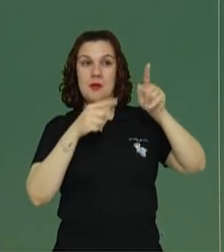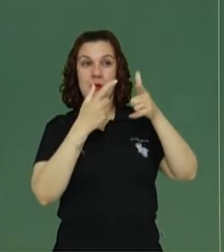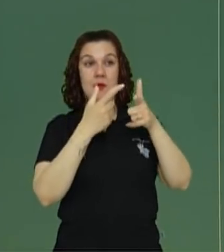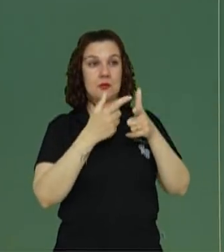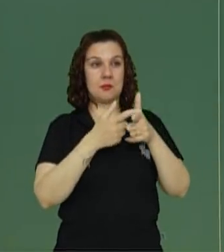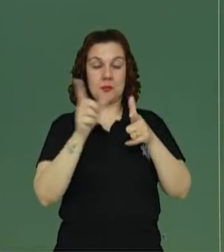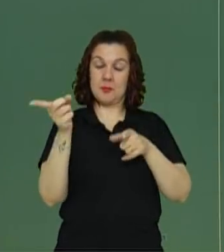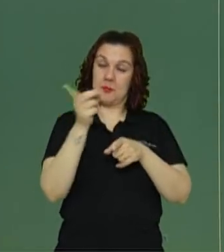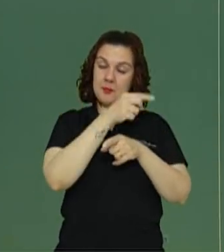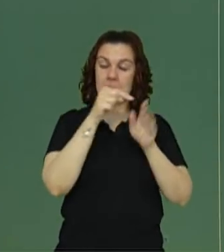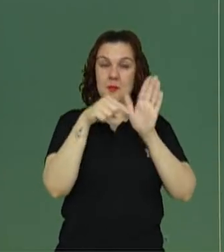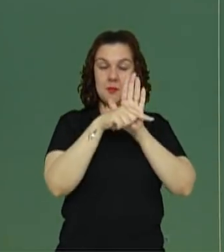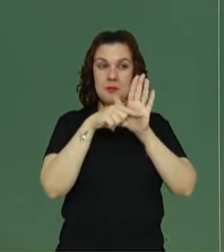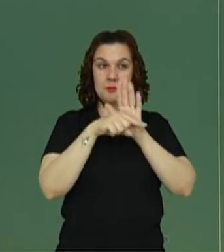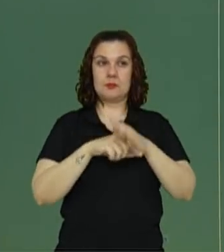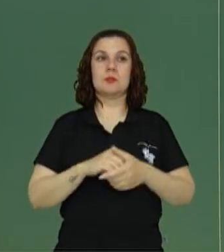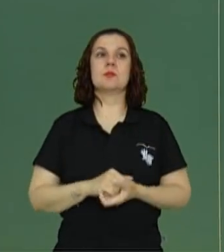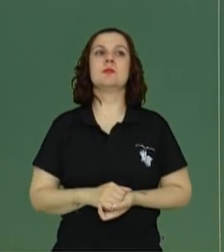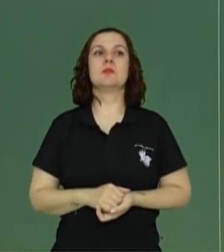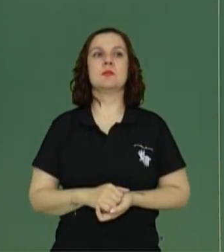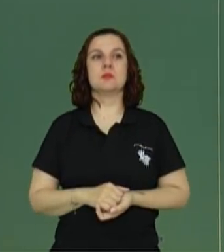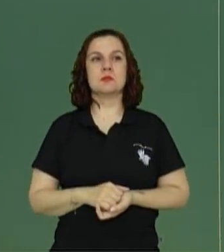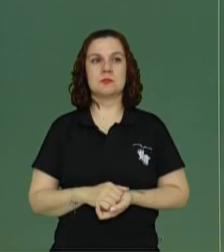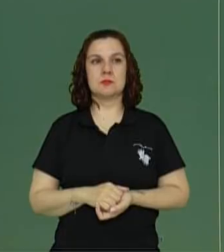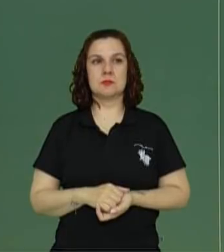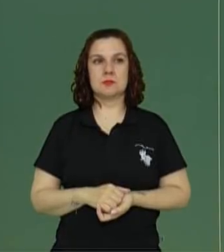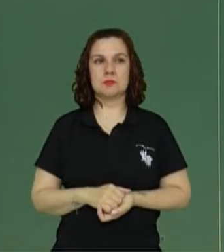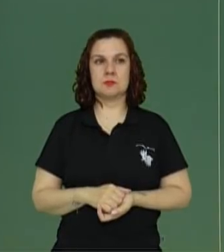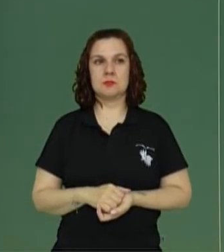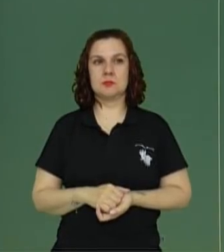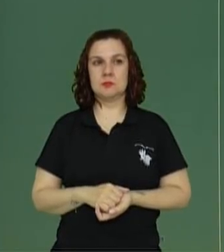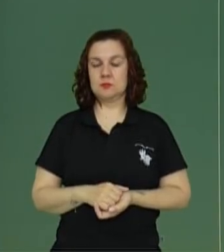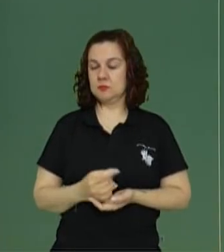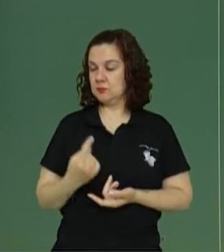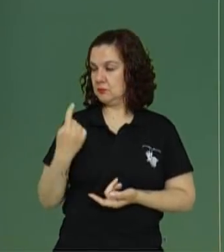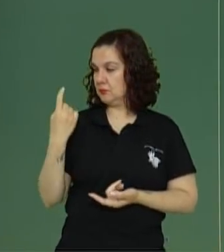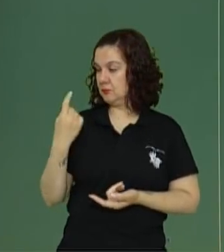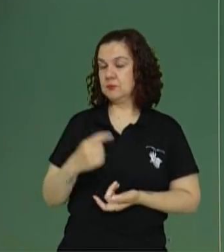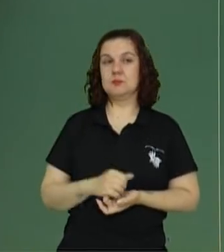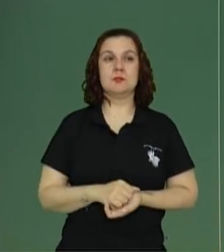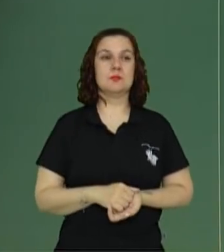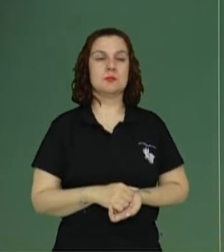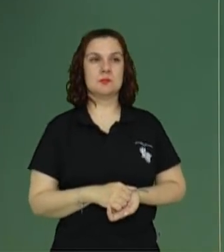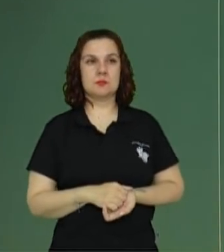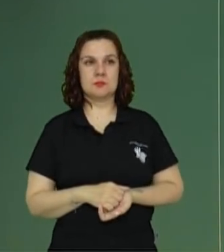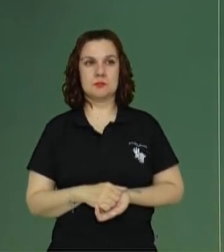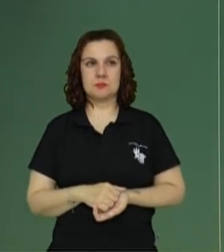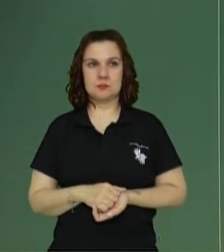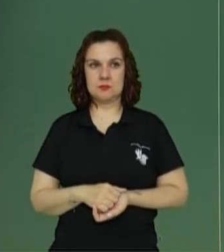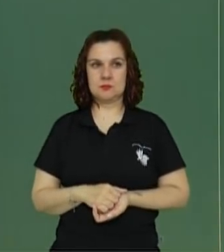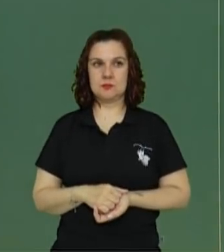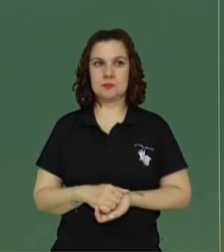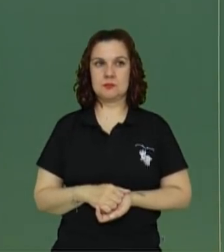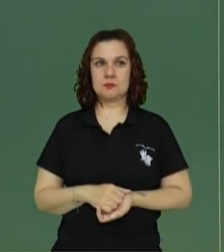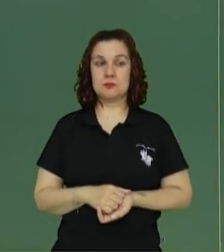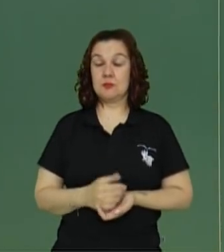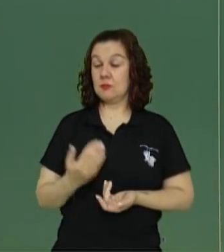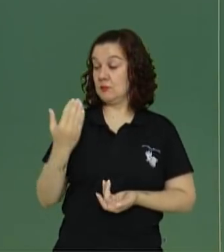dividindo, passa subtraindo, então eu tenho 3x menos x igual a